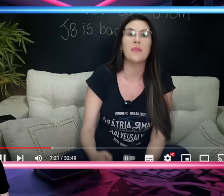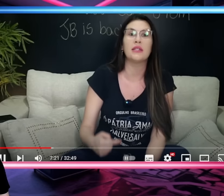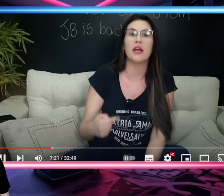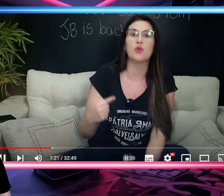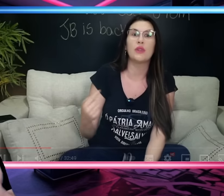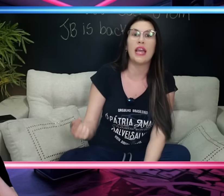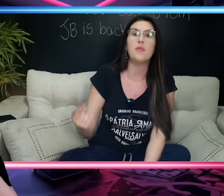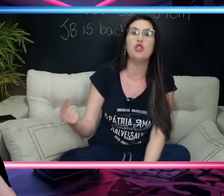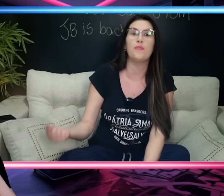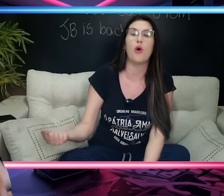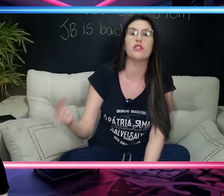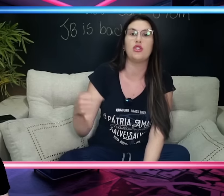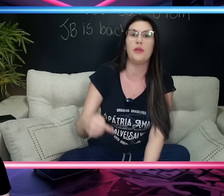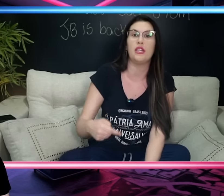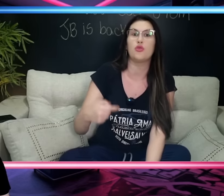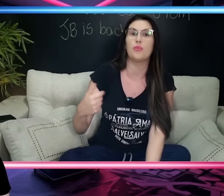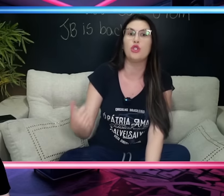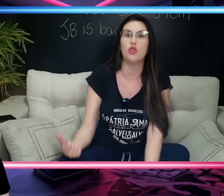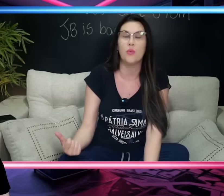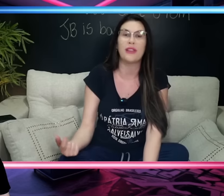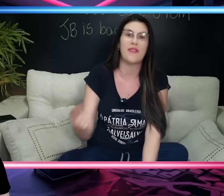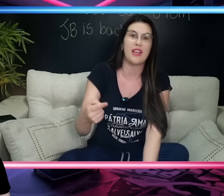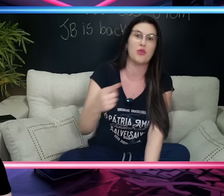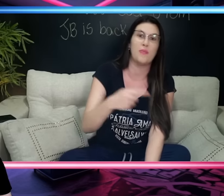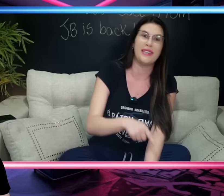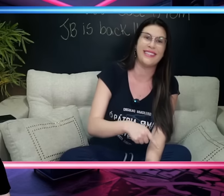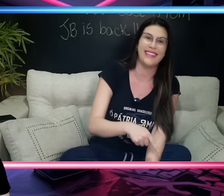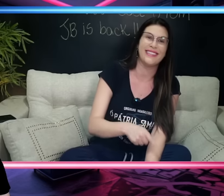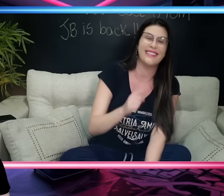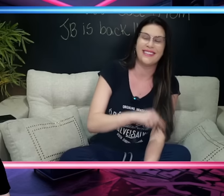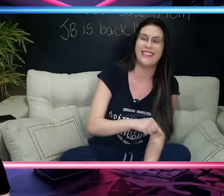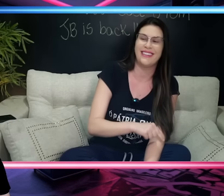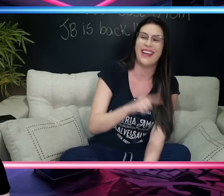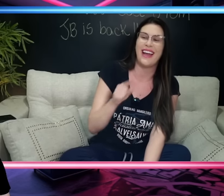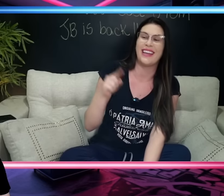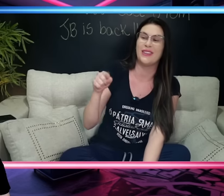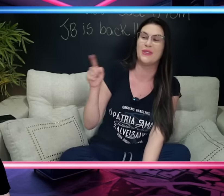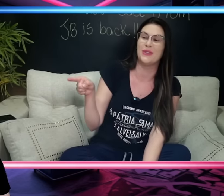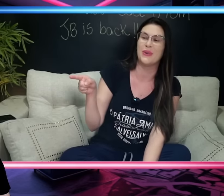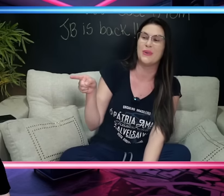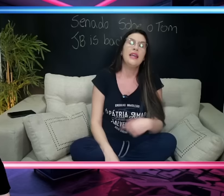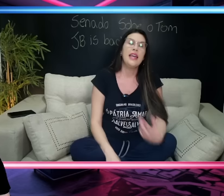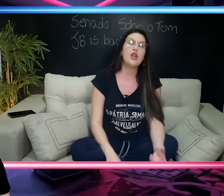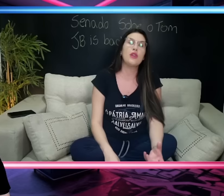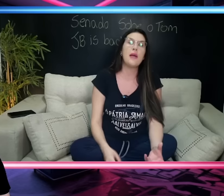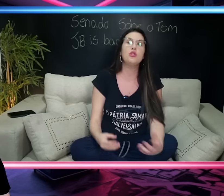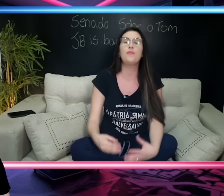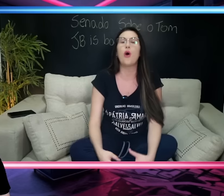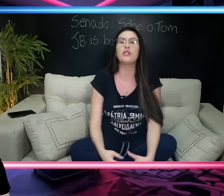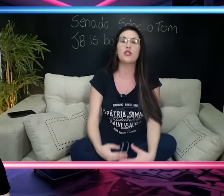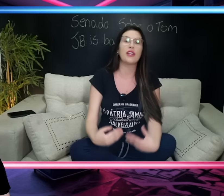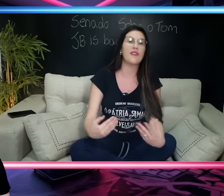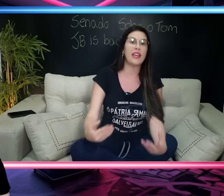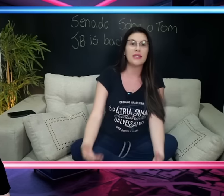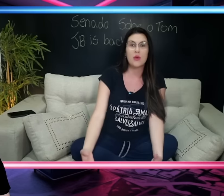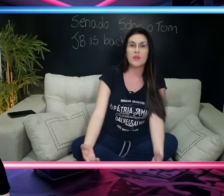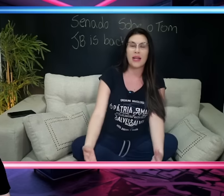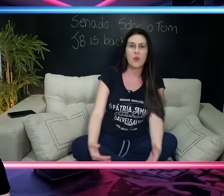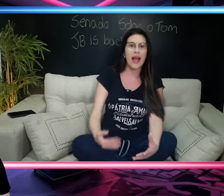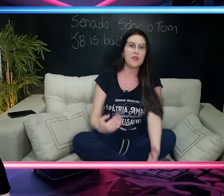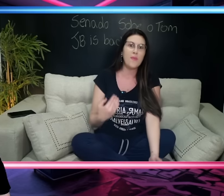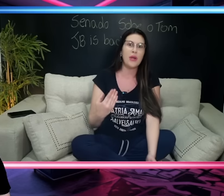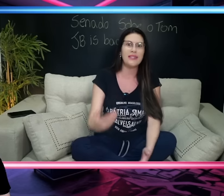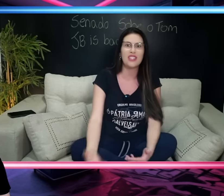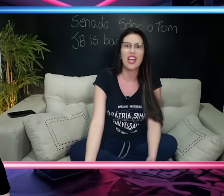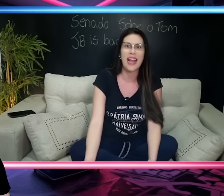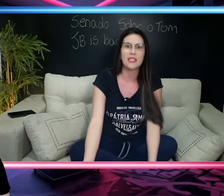Dilma estava mandando o termo de posse de Ministro por dilmo através do bessias sim aquele do jogo e que o termo de posse só deveria ser Us